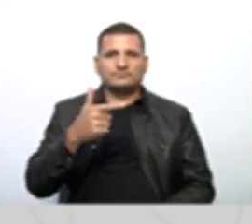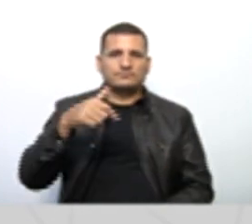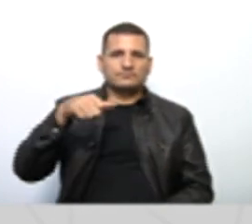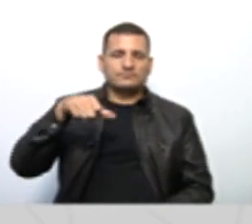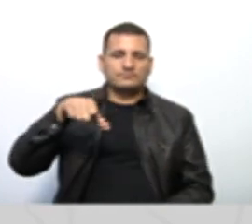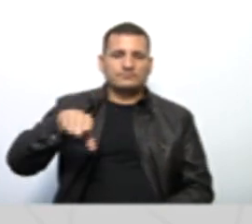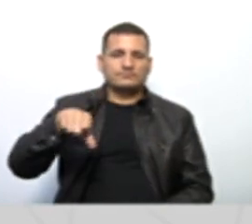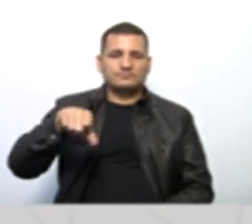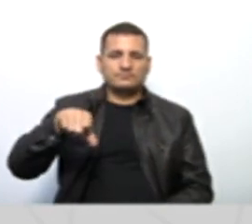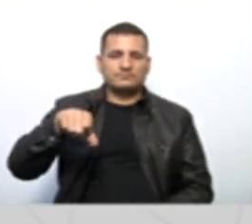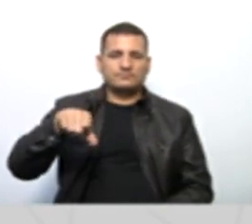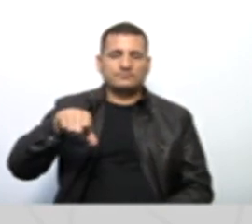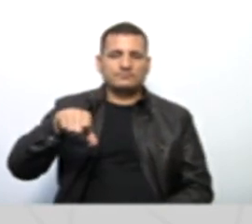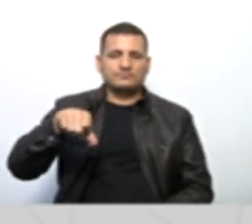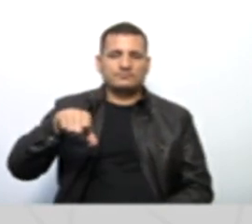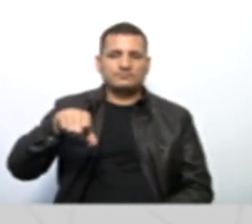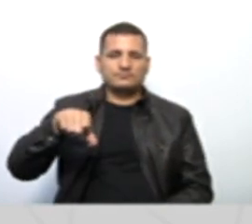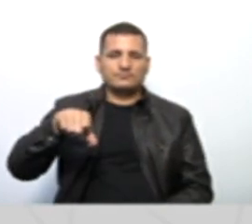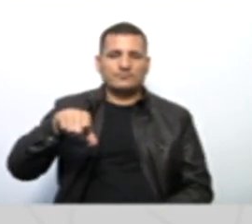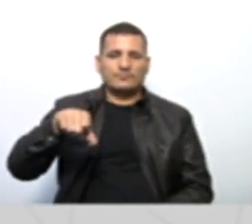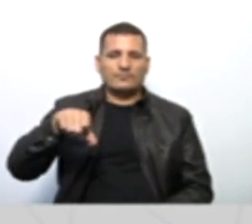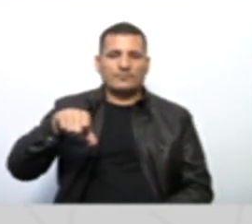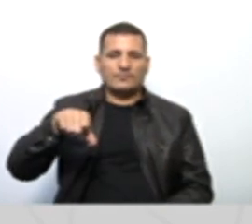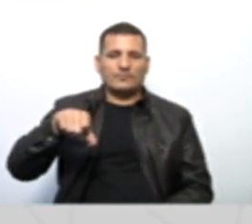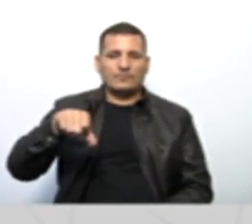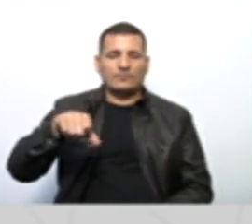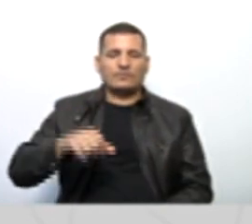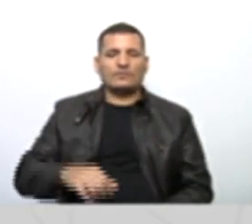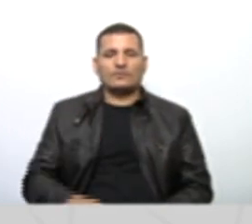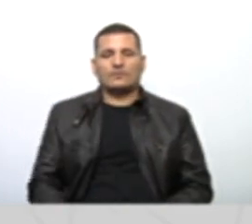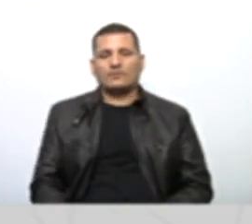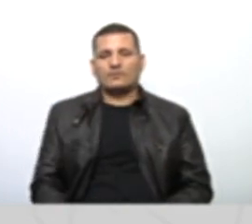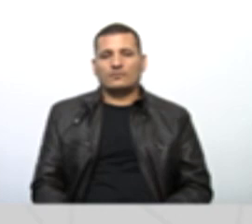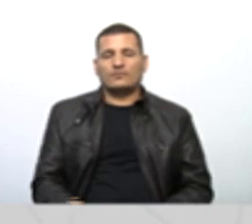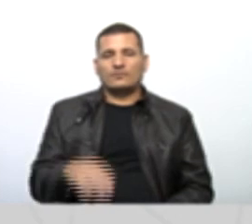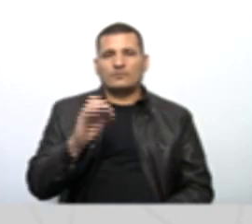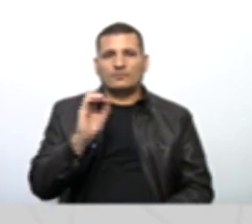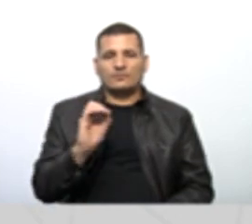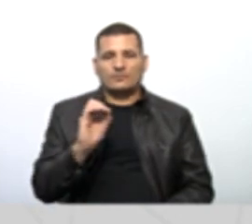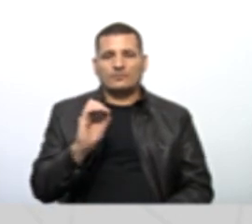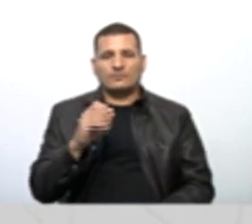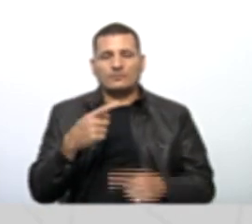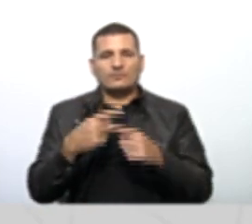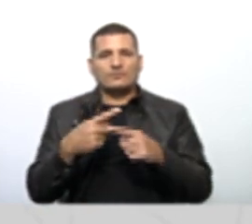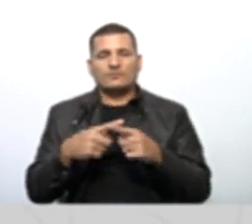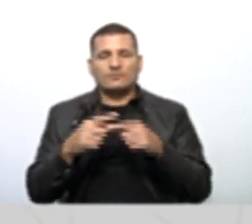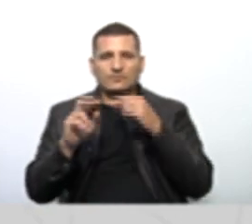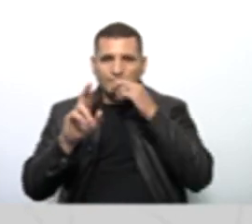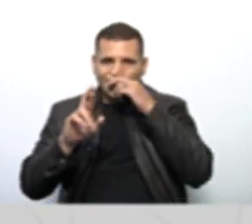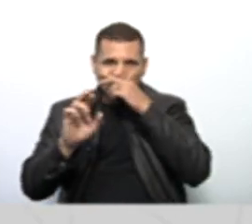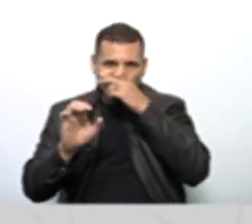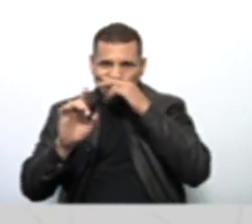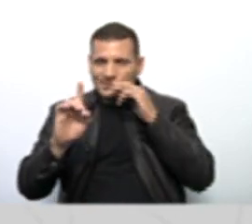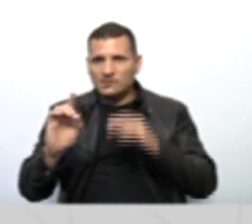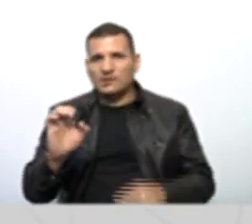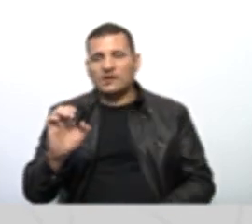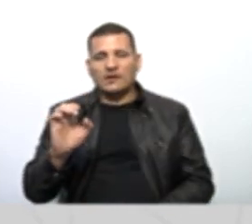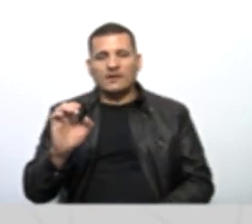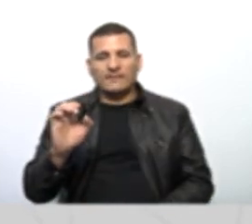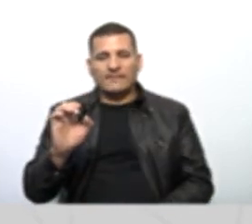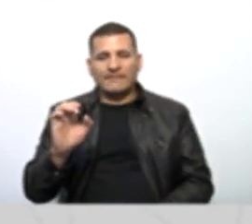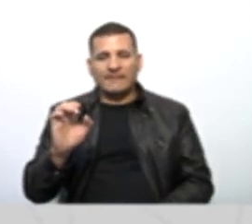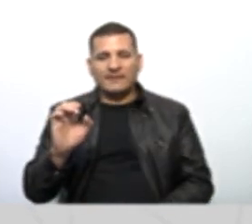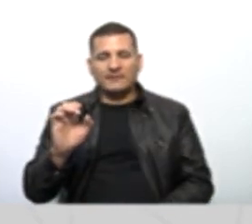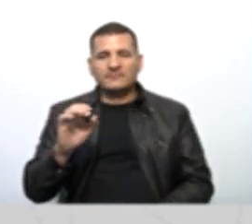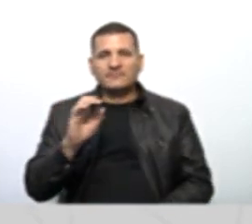último número um do nosso computador e 10 aqui porque ele fala que é rede o zero pessoal